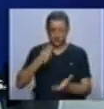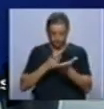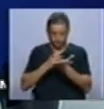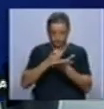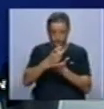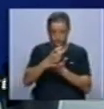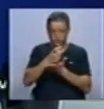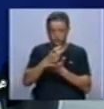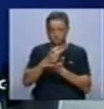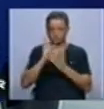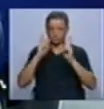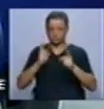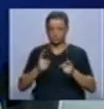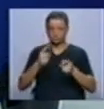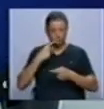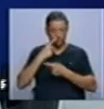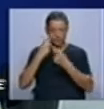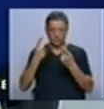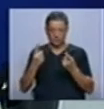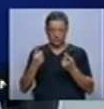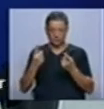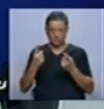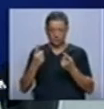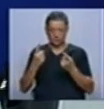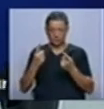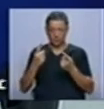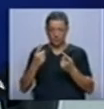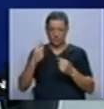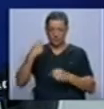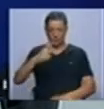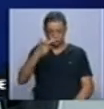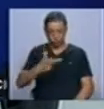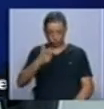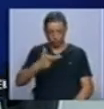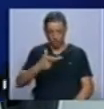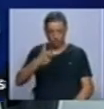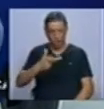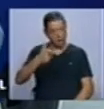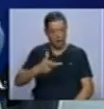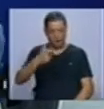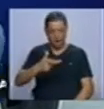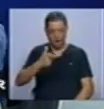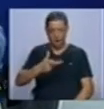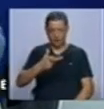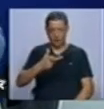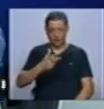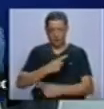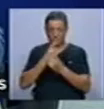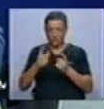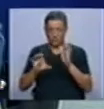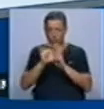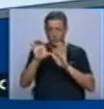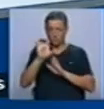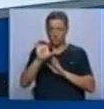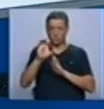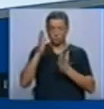estar num estado de grande pousio, de hibernação, porque é assim que elas reagem, é nestas condições.